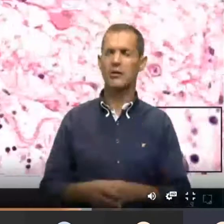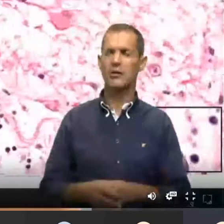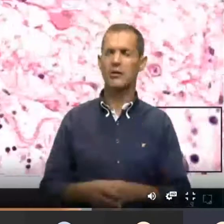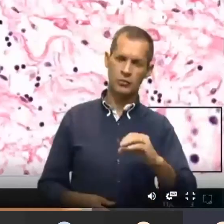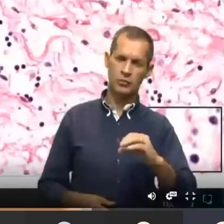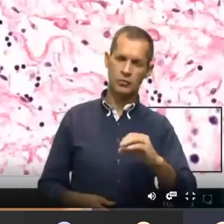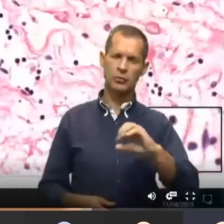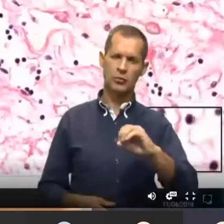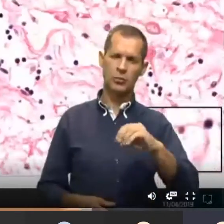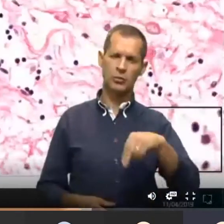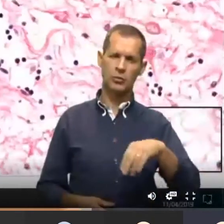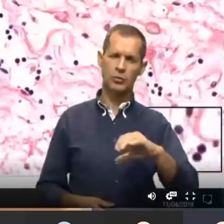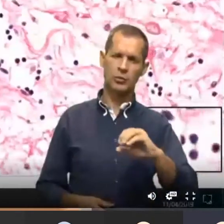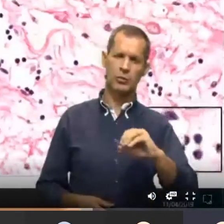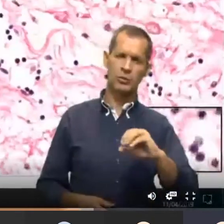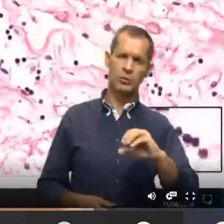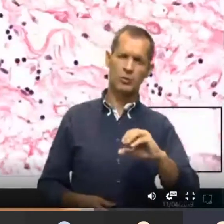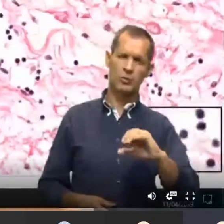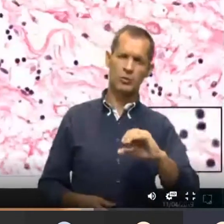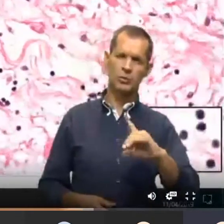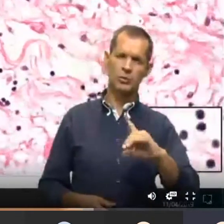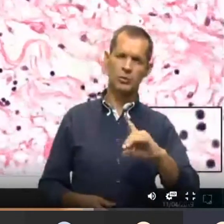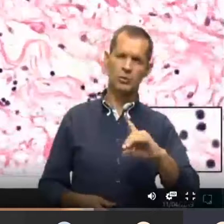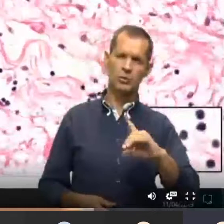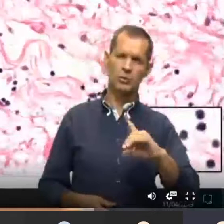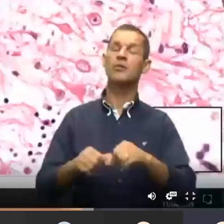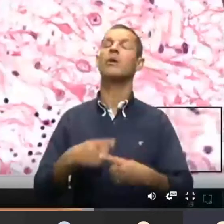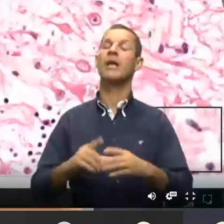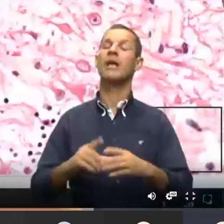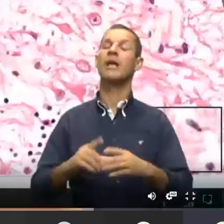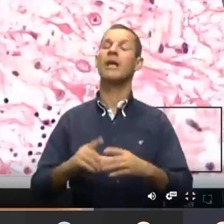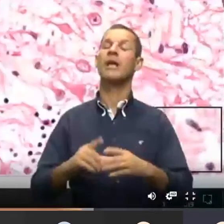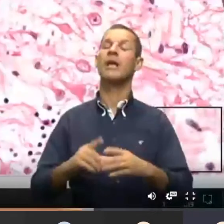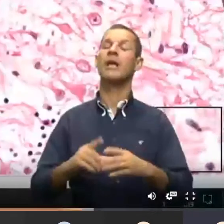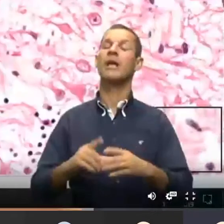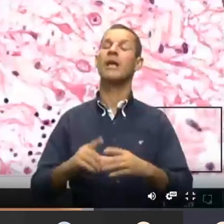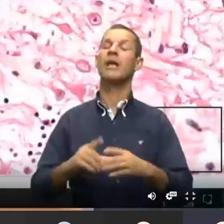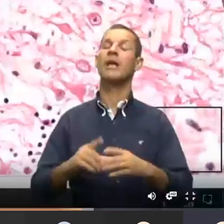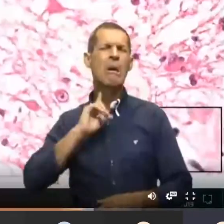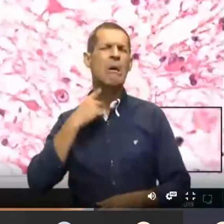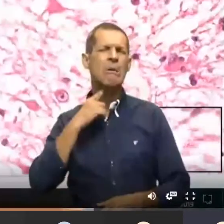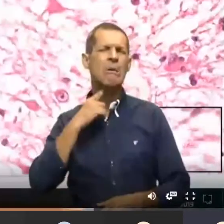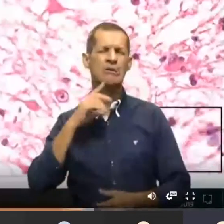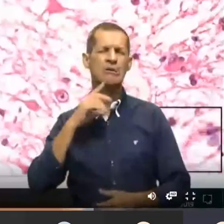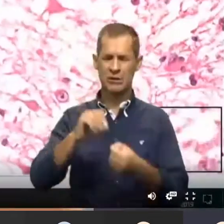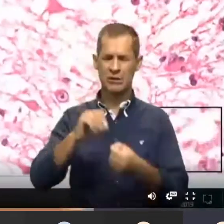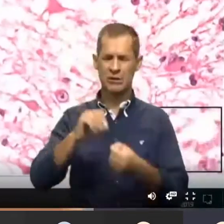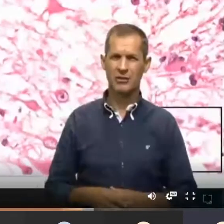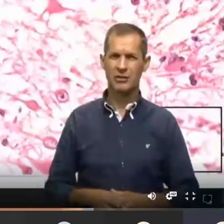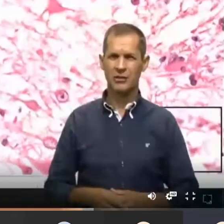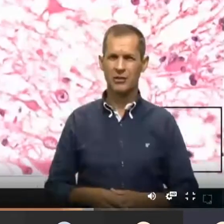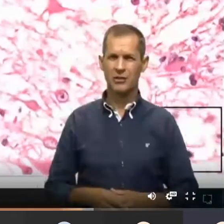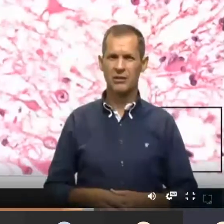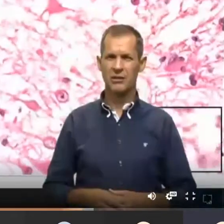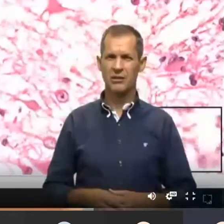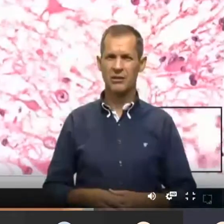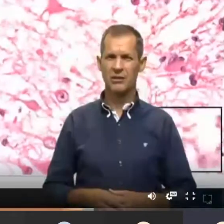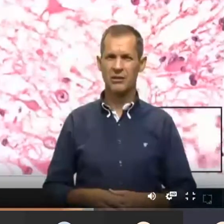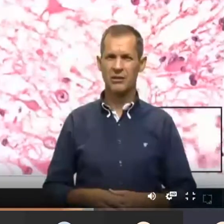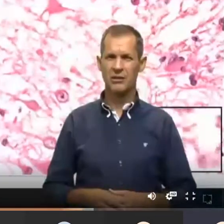né? Por que eles estão aqui? Eles estão aqui para limpar toda essa sujeira que foi feita da